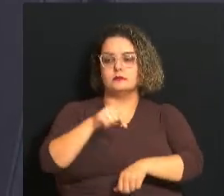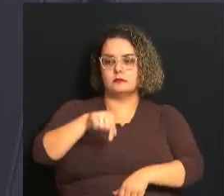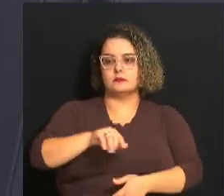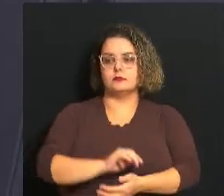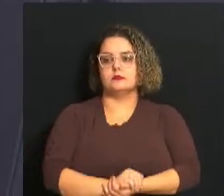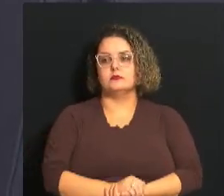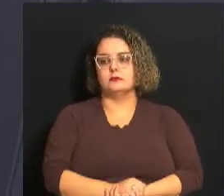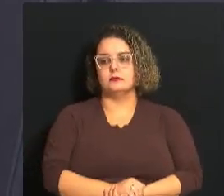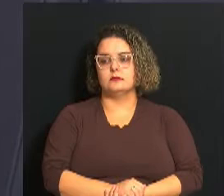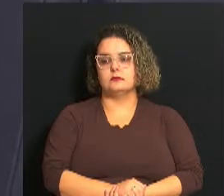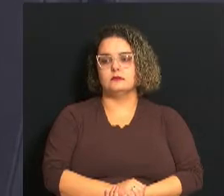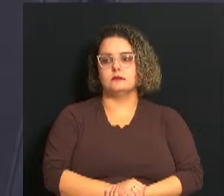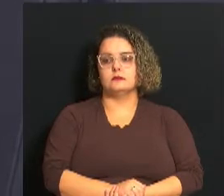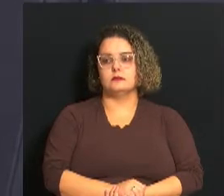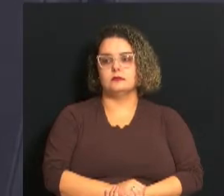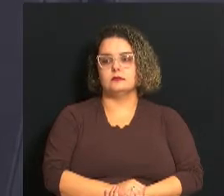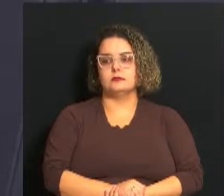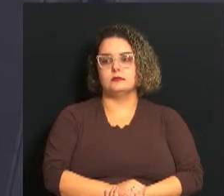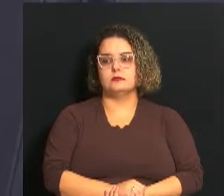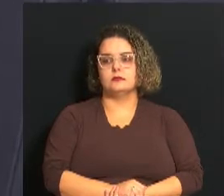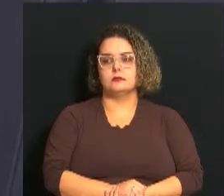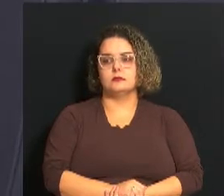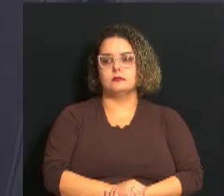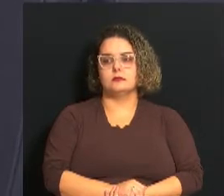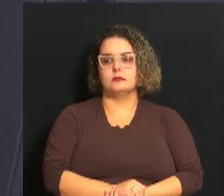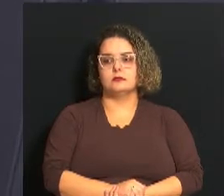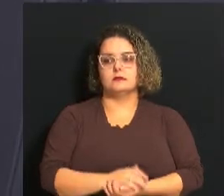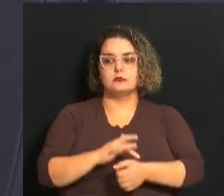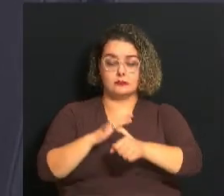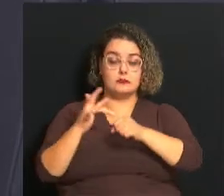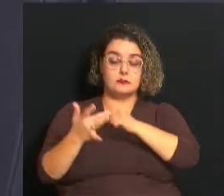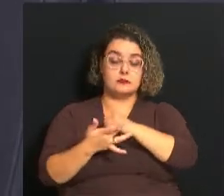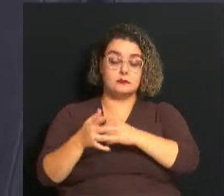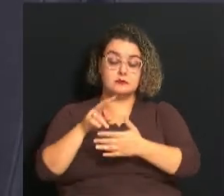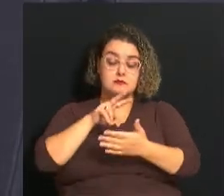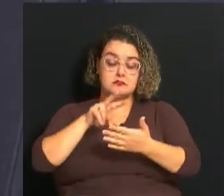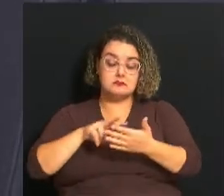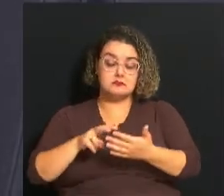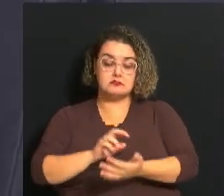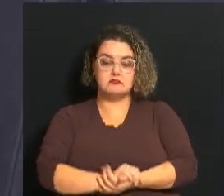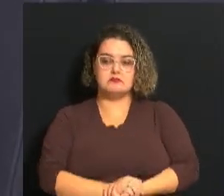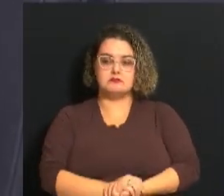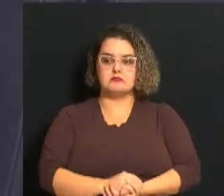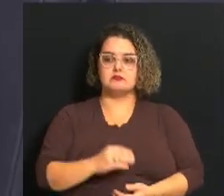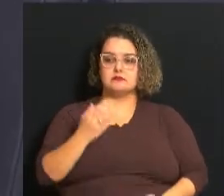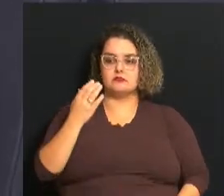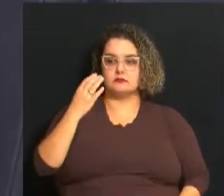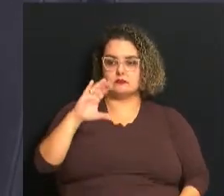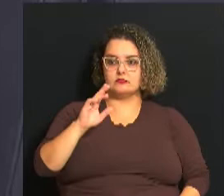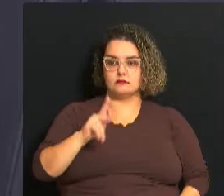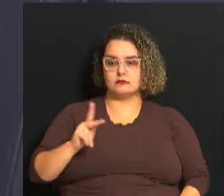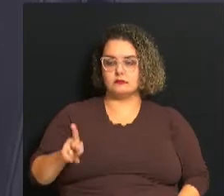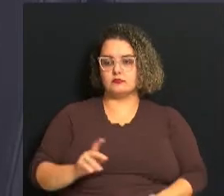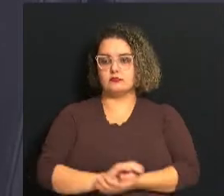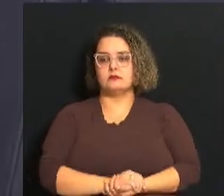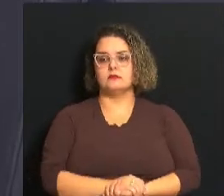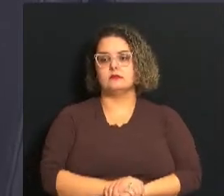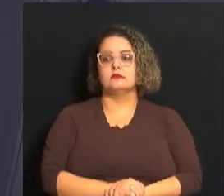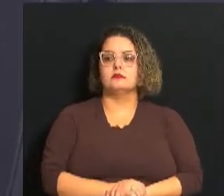eu tava olhando né se as redes sociais e vi uma postagem de uma professora